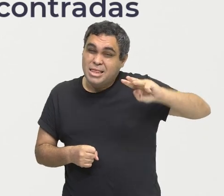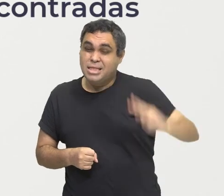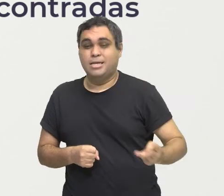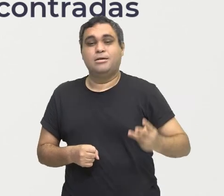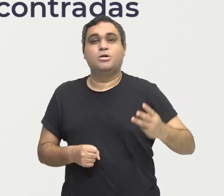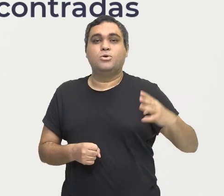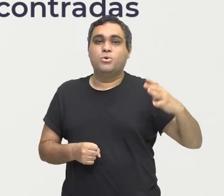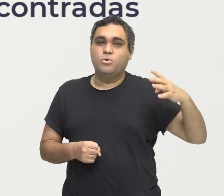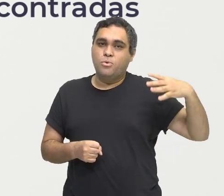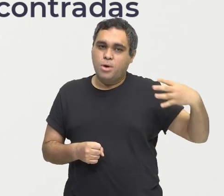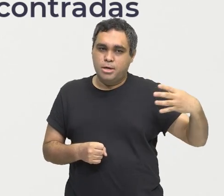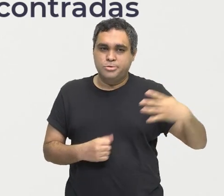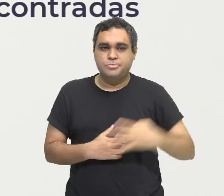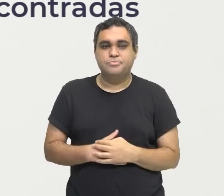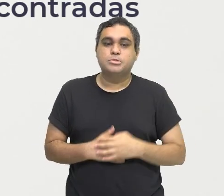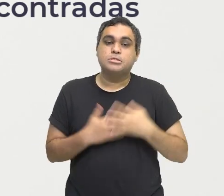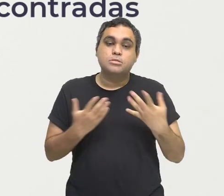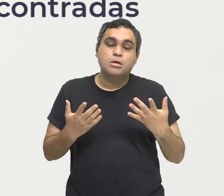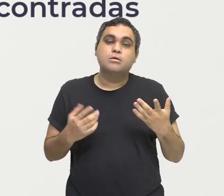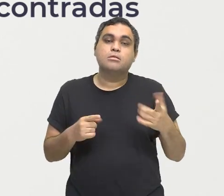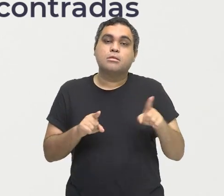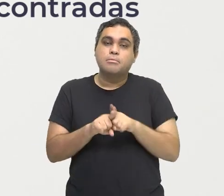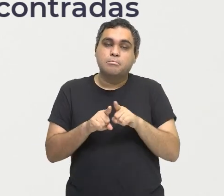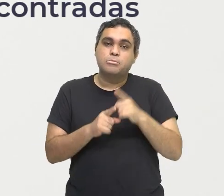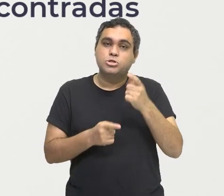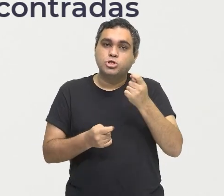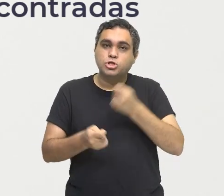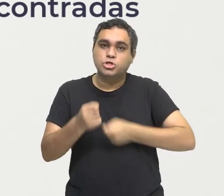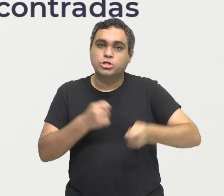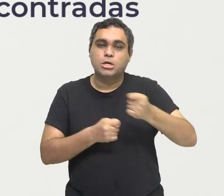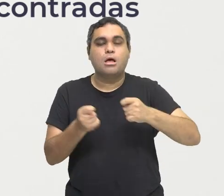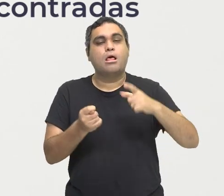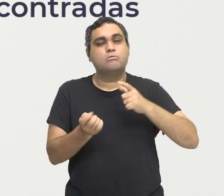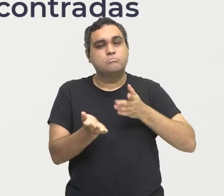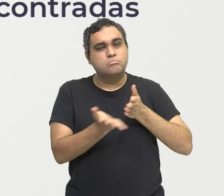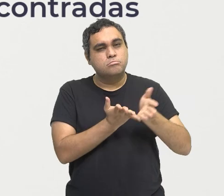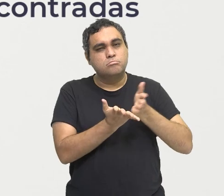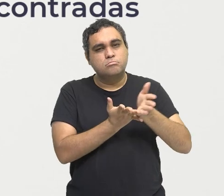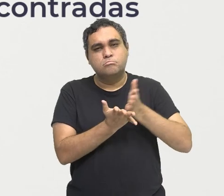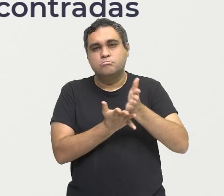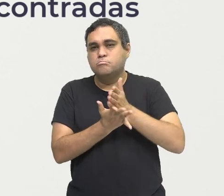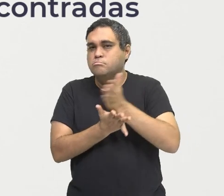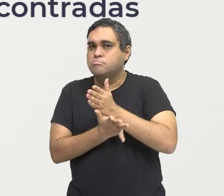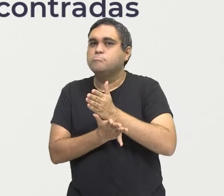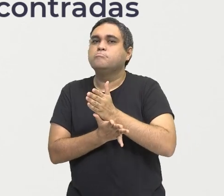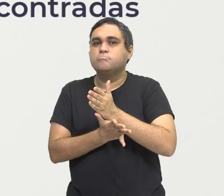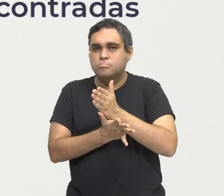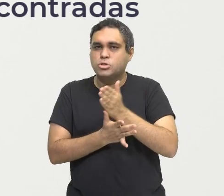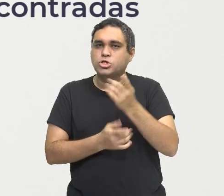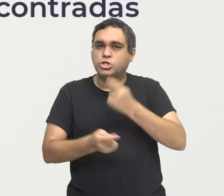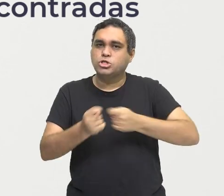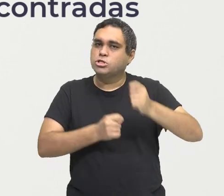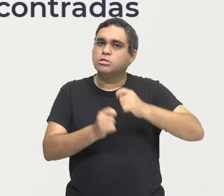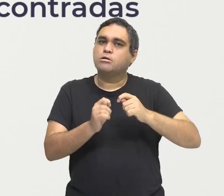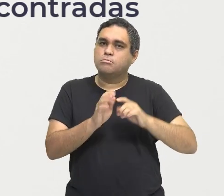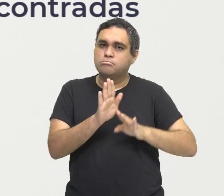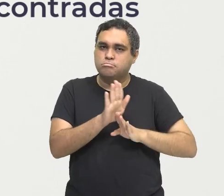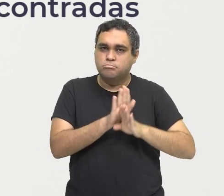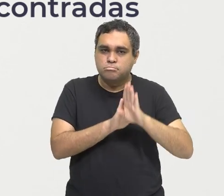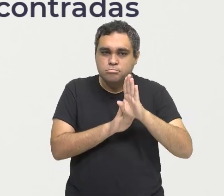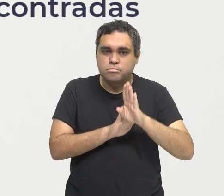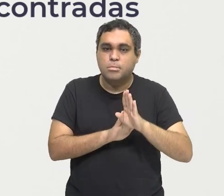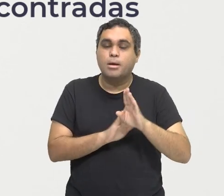brasileira, atualmente, ela vai estar bastante diversificada, uma vez que ocorreram aí mudanças, né? Saindo